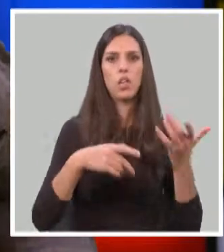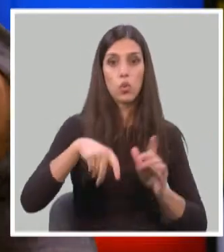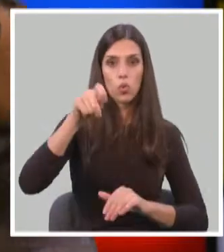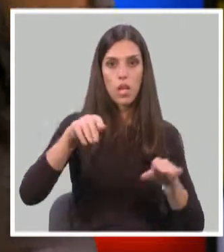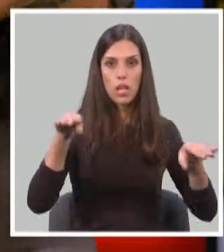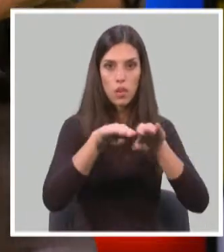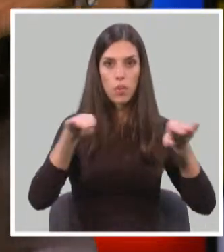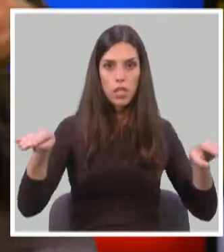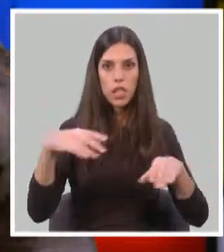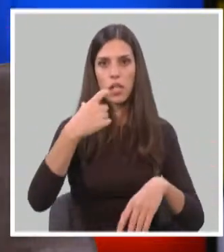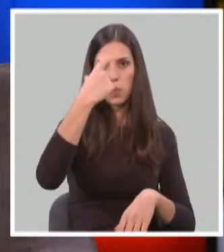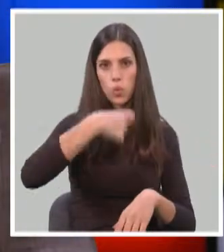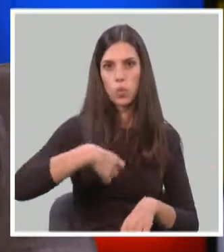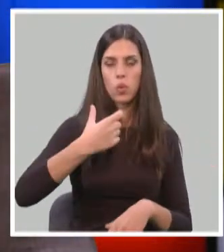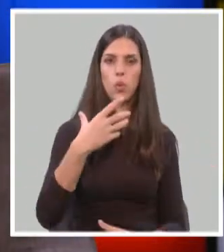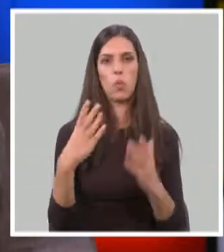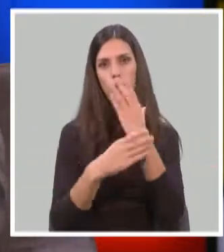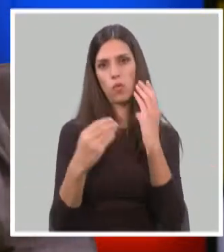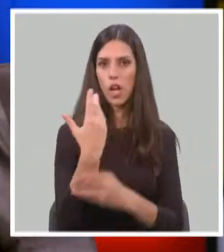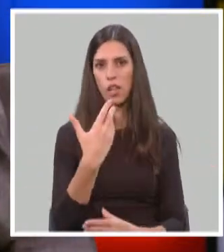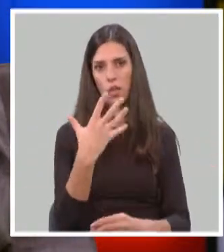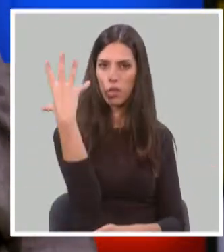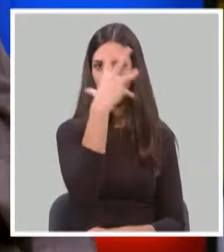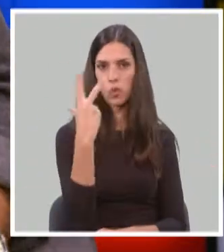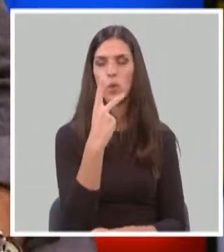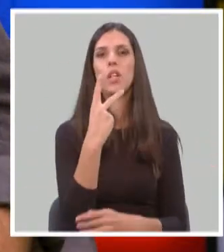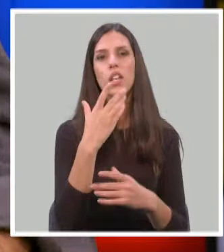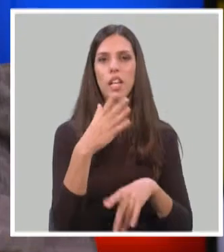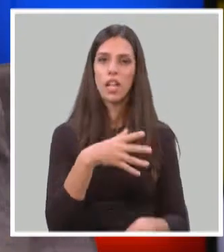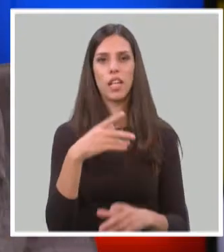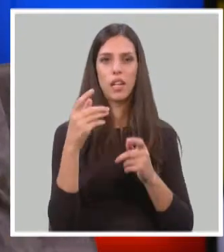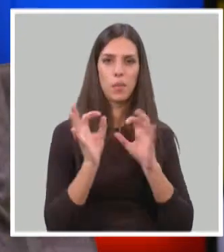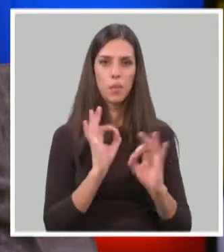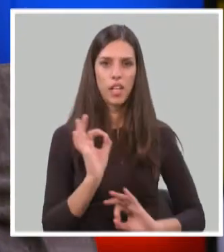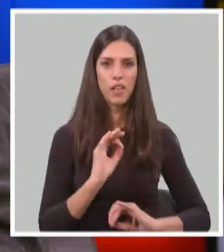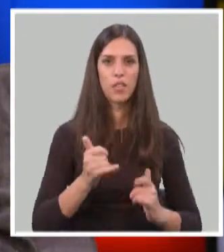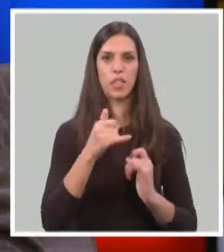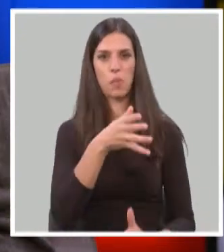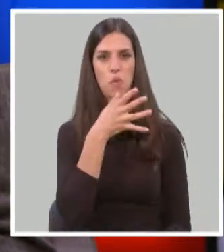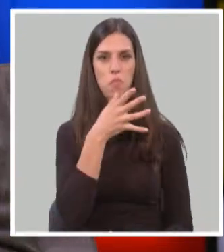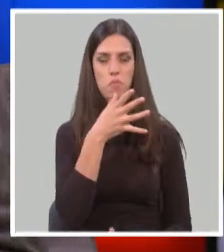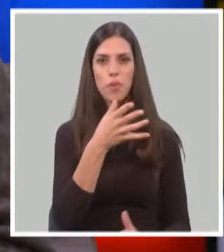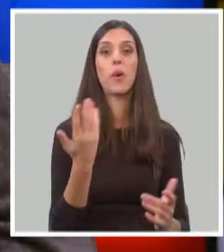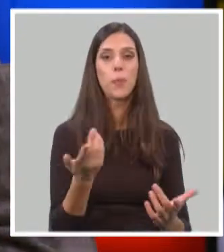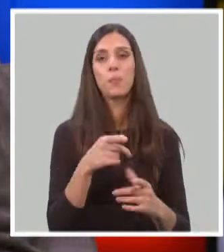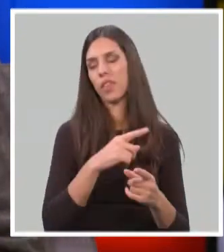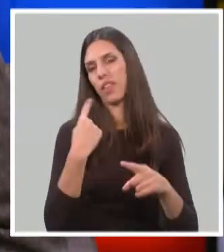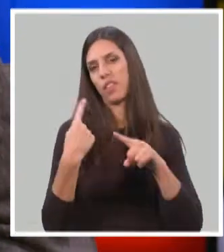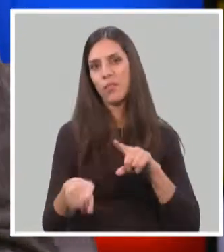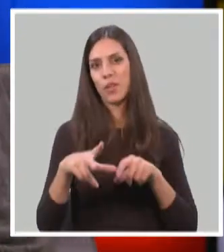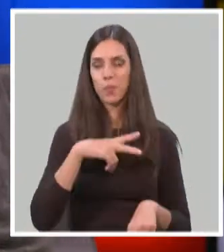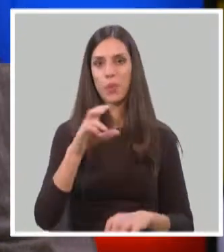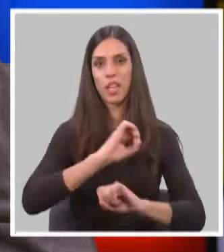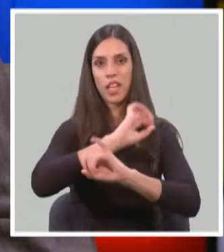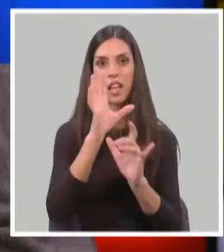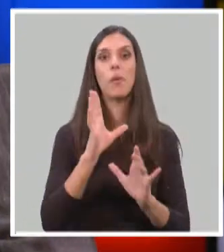eram a plateia, o ator tinha um texto ensaiado, o advogado. Não é assim que as coisas acontecem em Portugal. Mas o